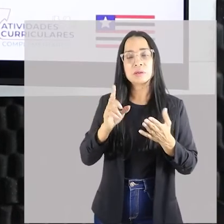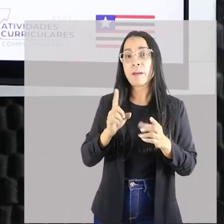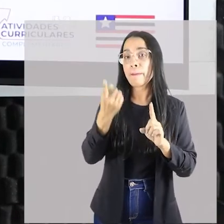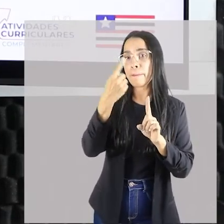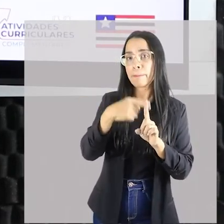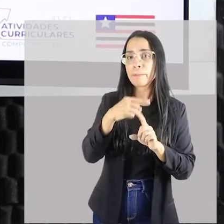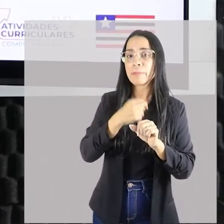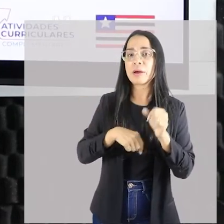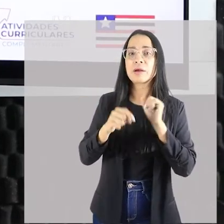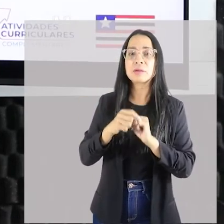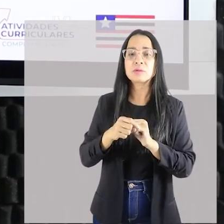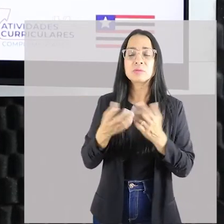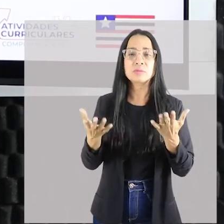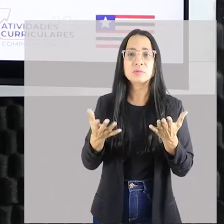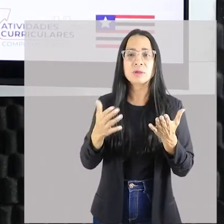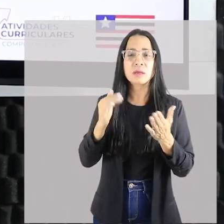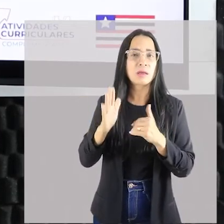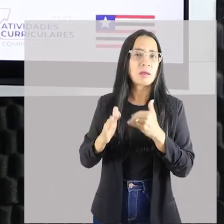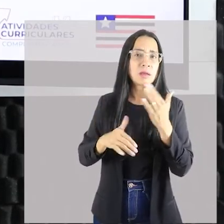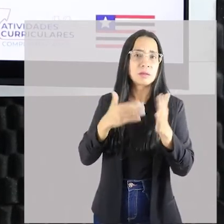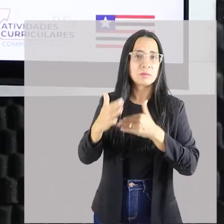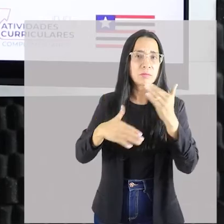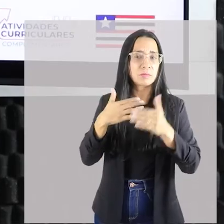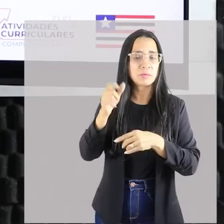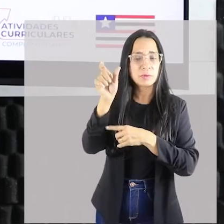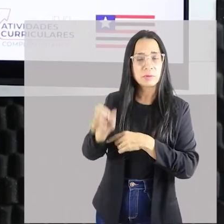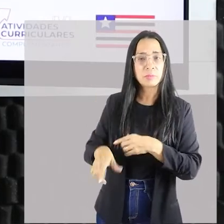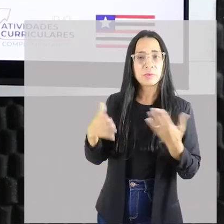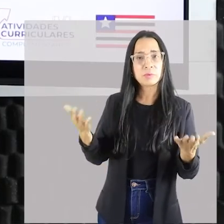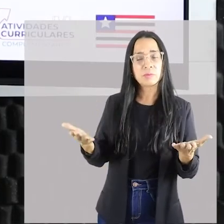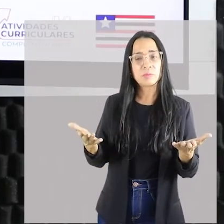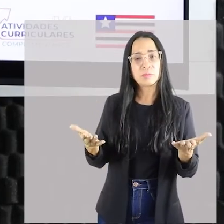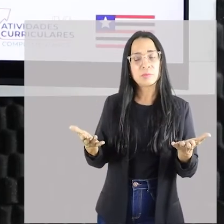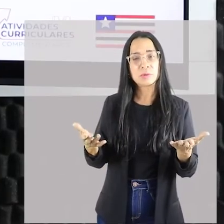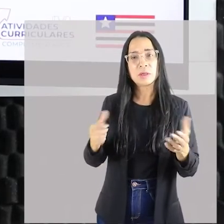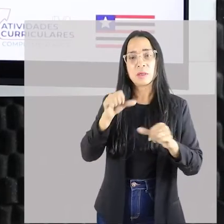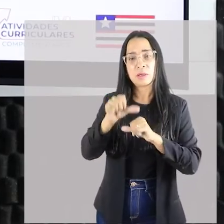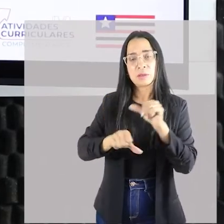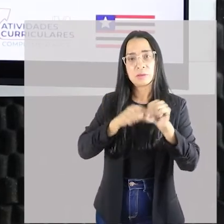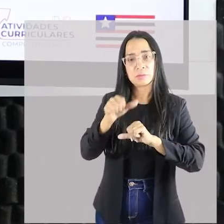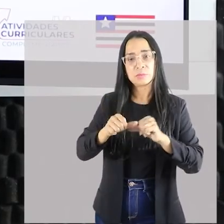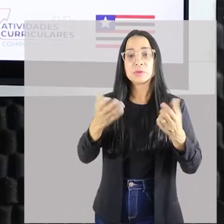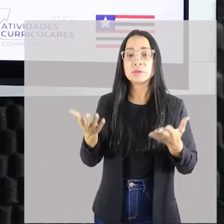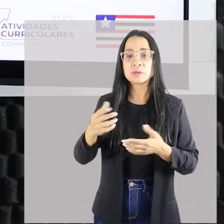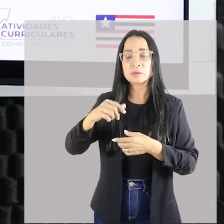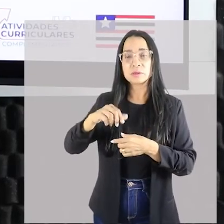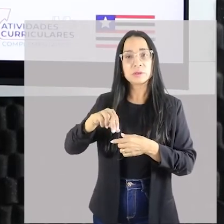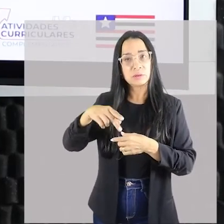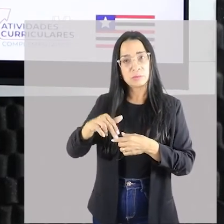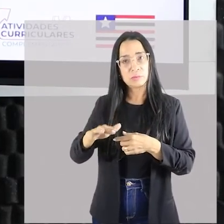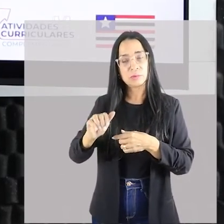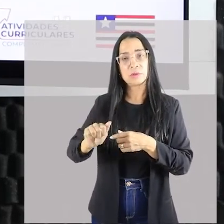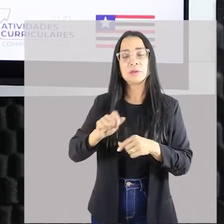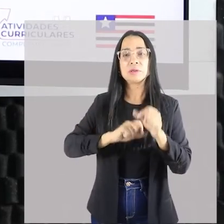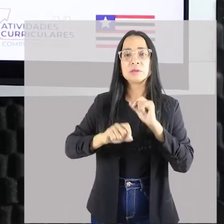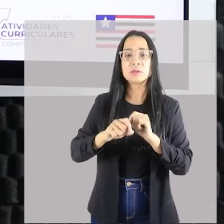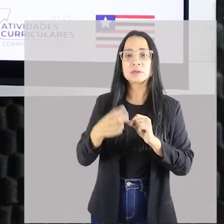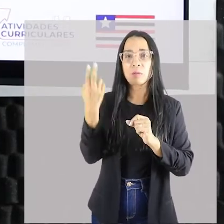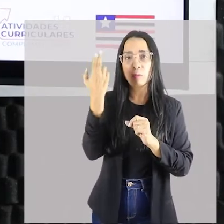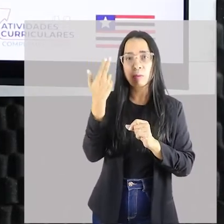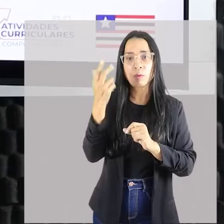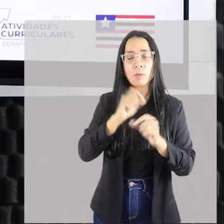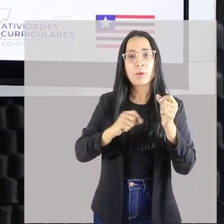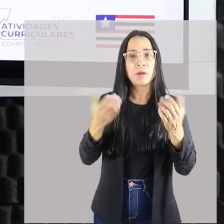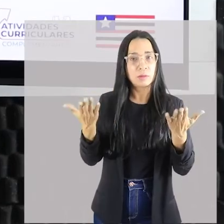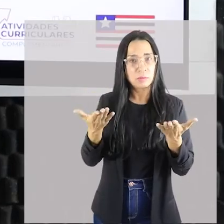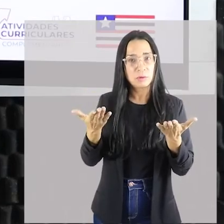mais agressiva e desenvolvida nesse indivíduo, tá certo? As mutações gênicas, elas são muito mais comuns, né, essas que a gente viu